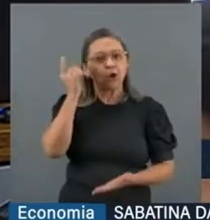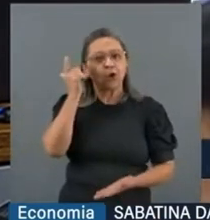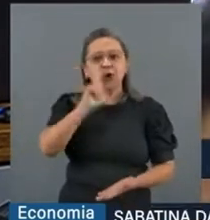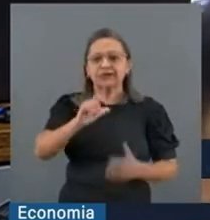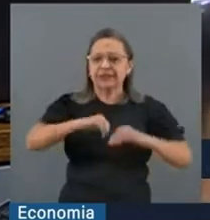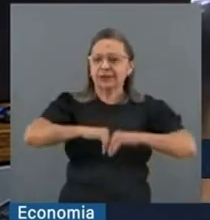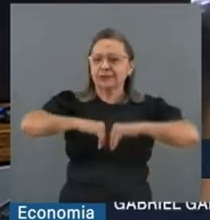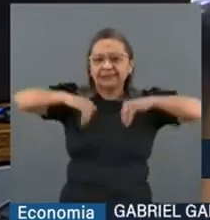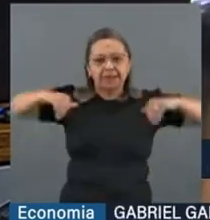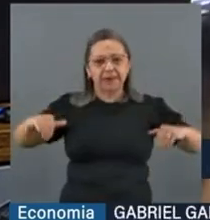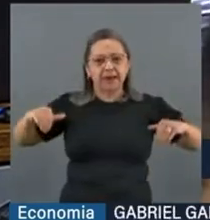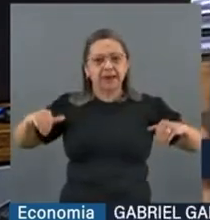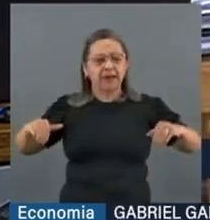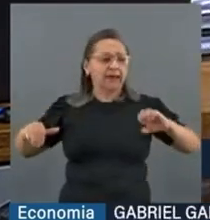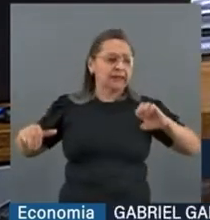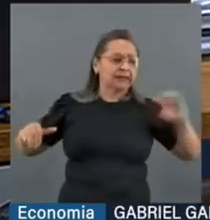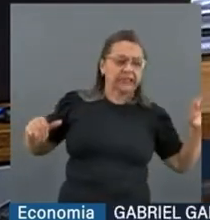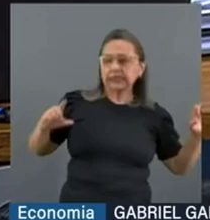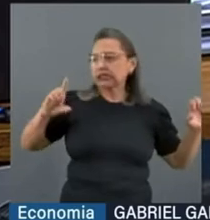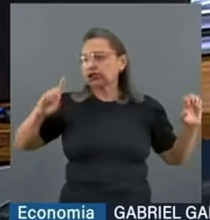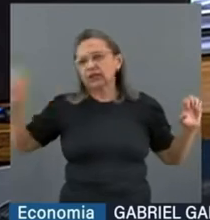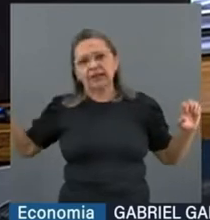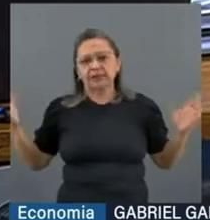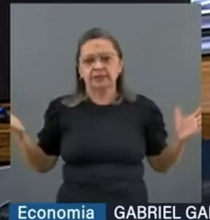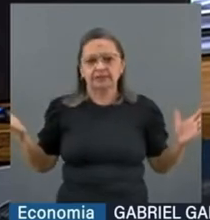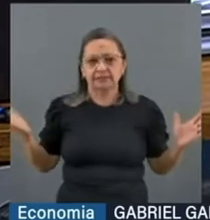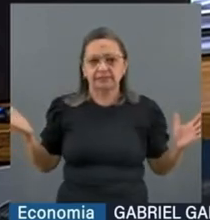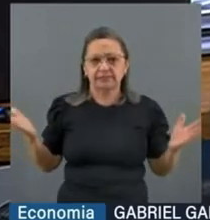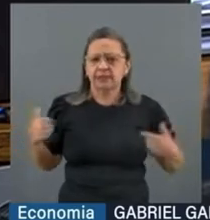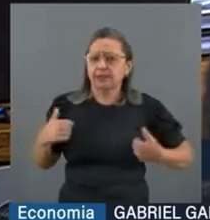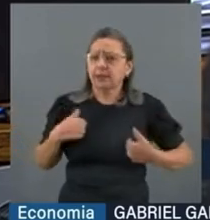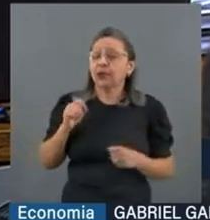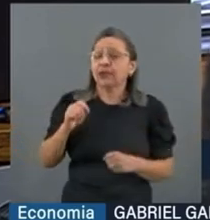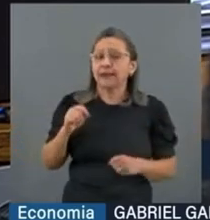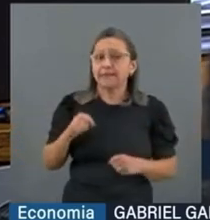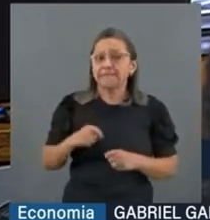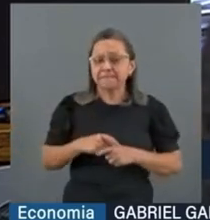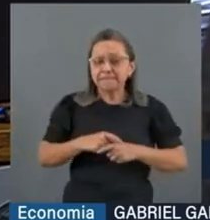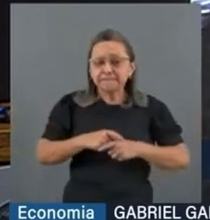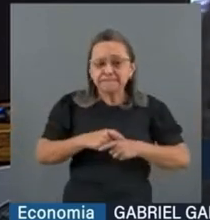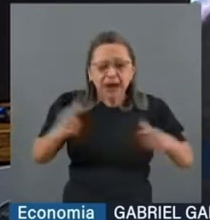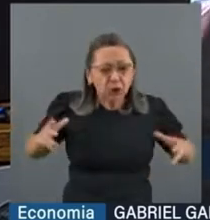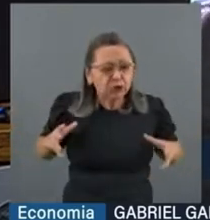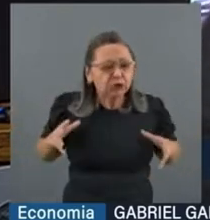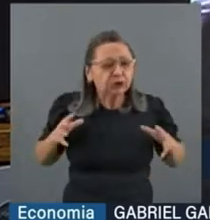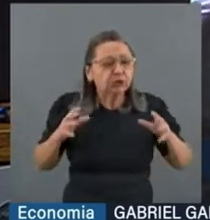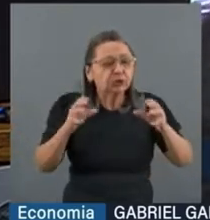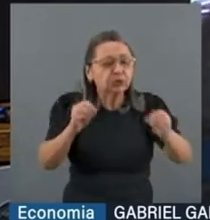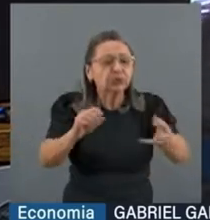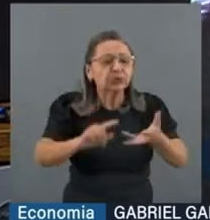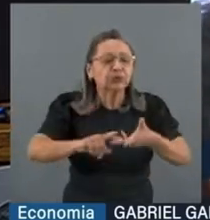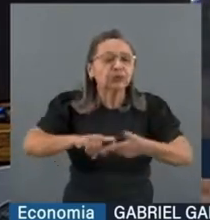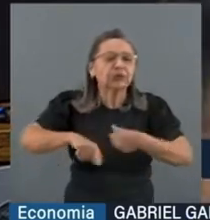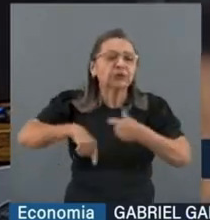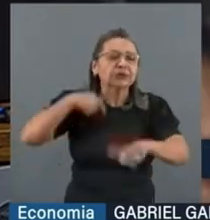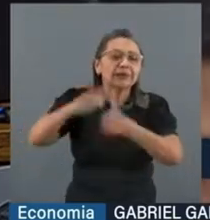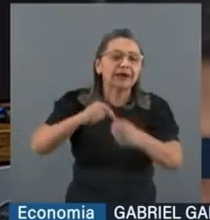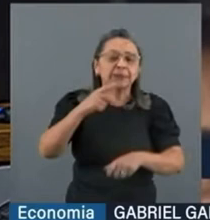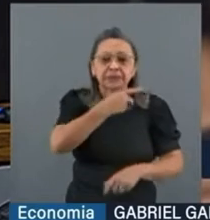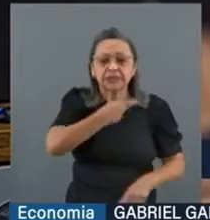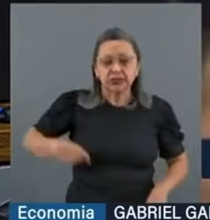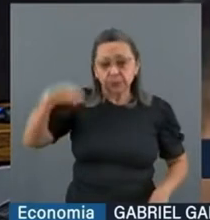o que que é direito que que é esquerda e o maior de tudo que o presidente bolsonaro fez pelo nosso Brasil